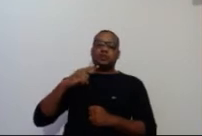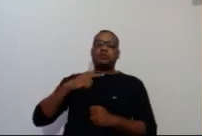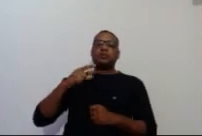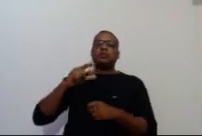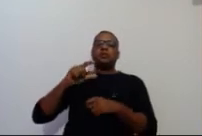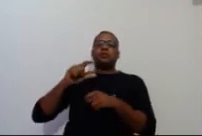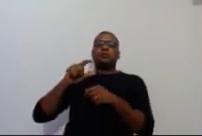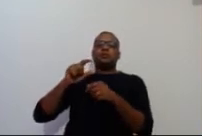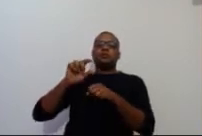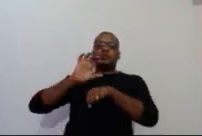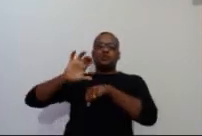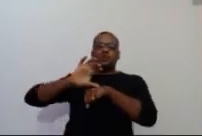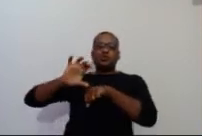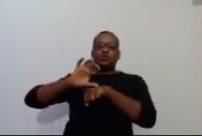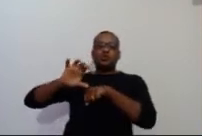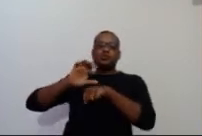comerciários,